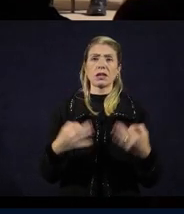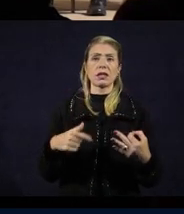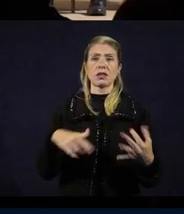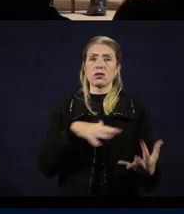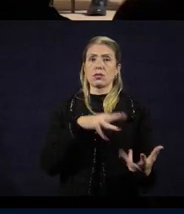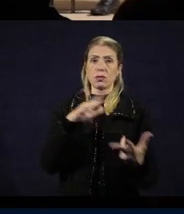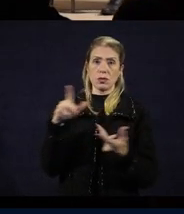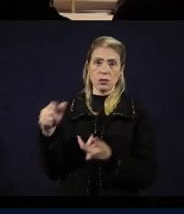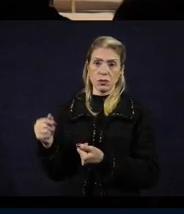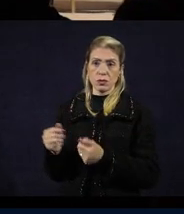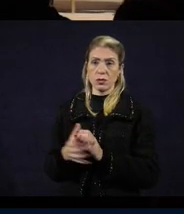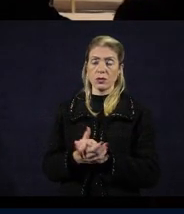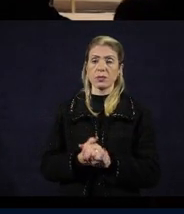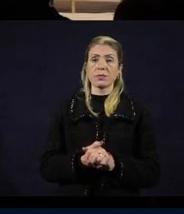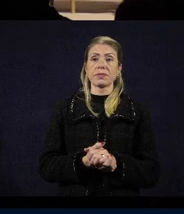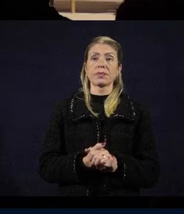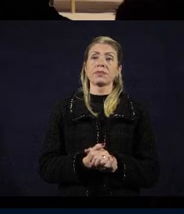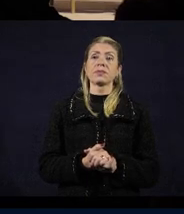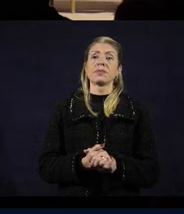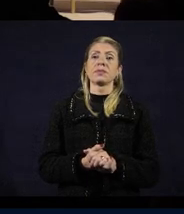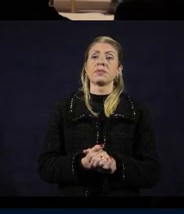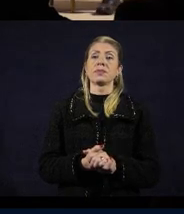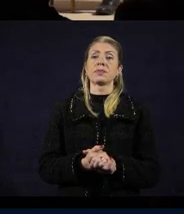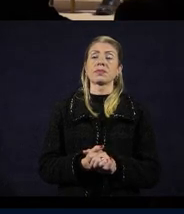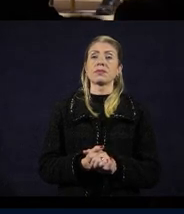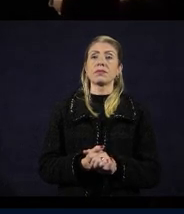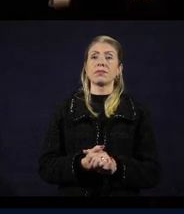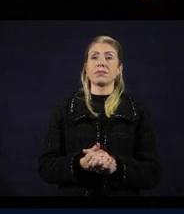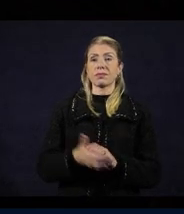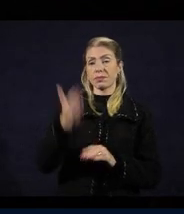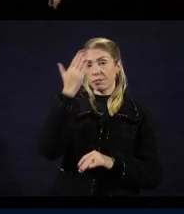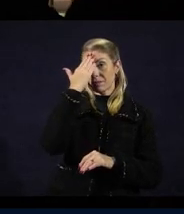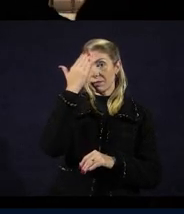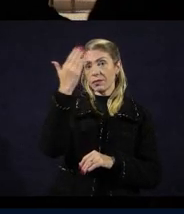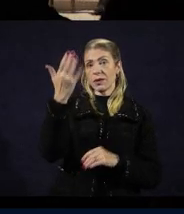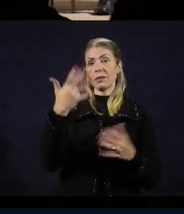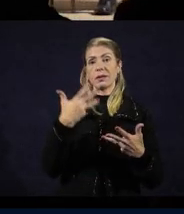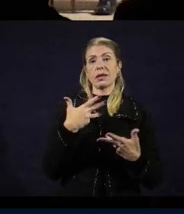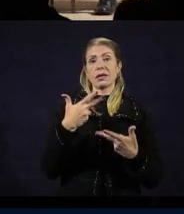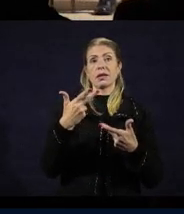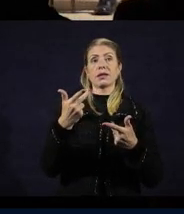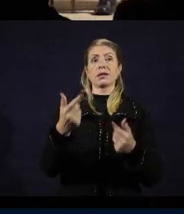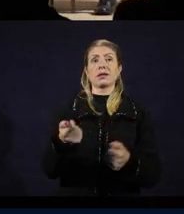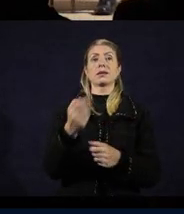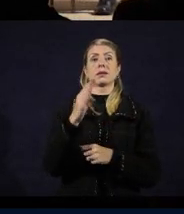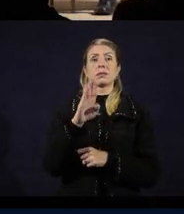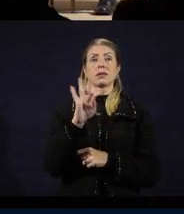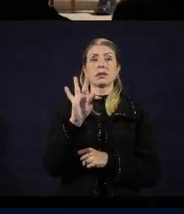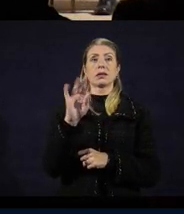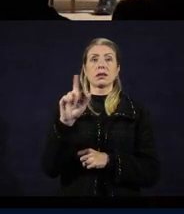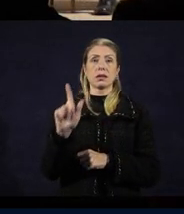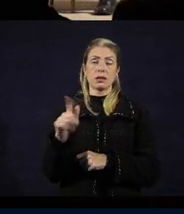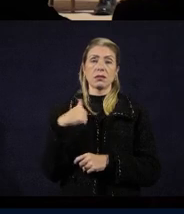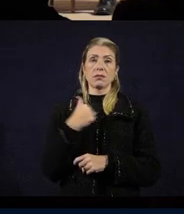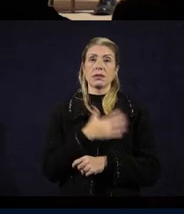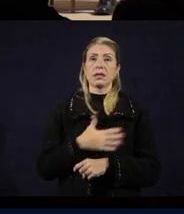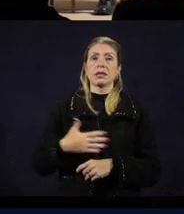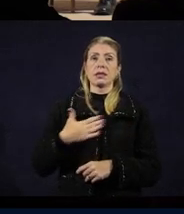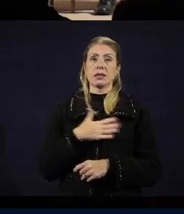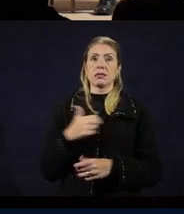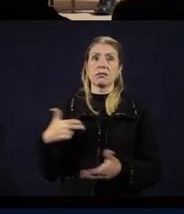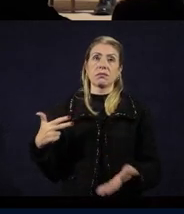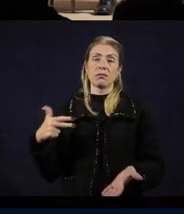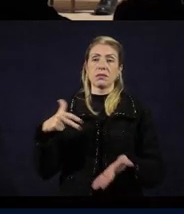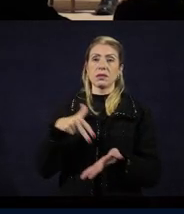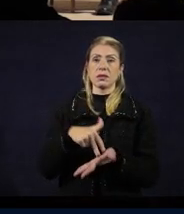isso Obrigado aí Leonardo pelo convite Obrigado BTG É sempre um prazer estar aqui batendo bola